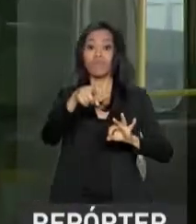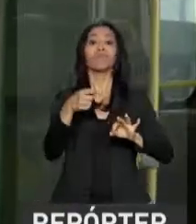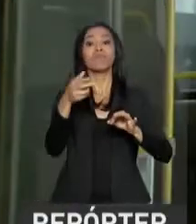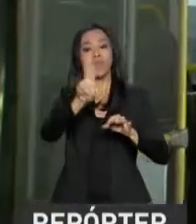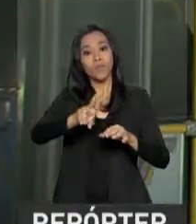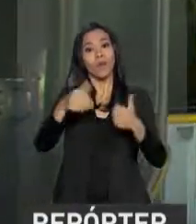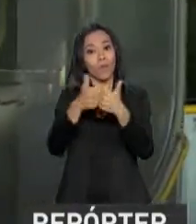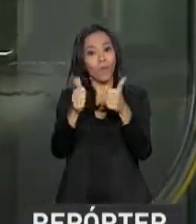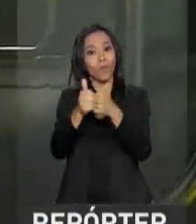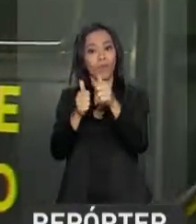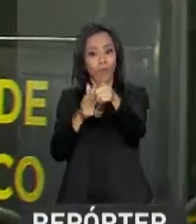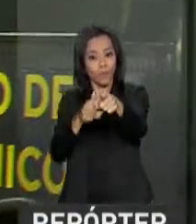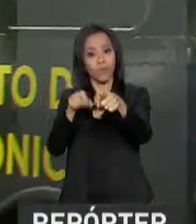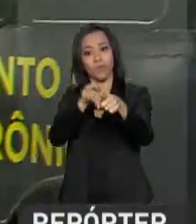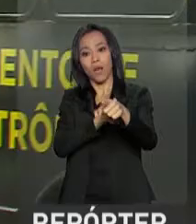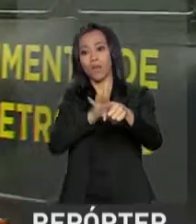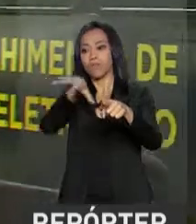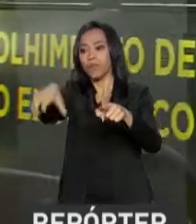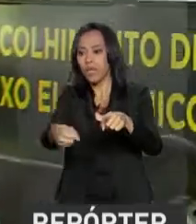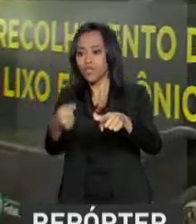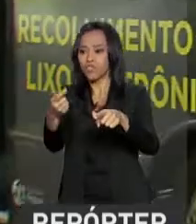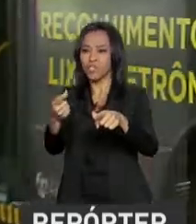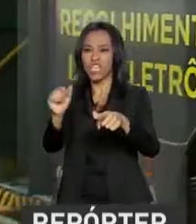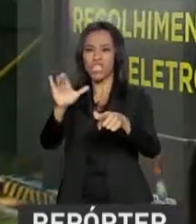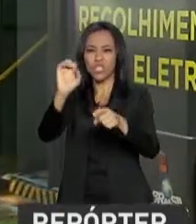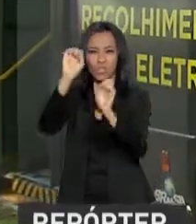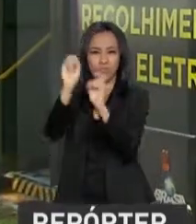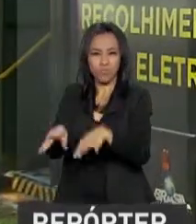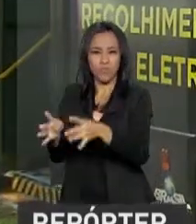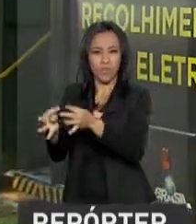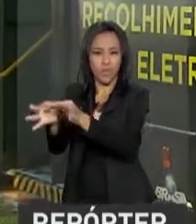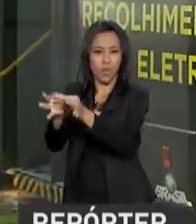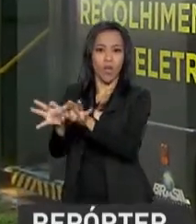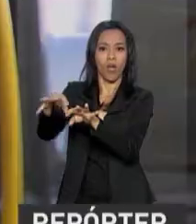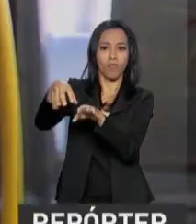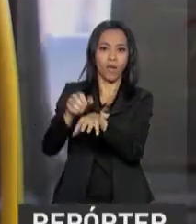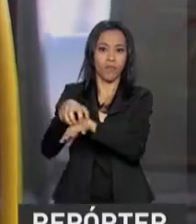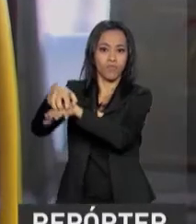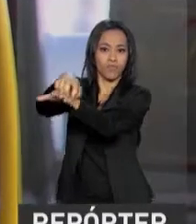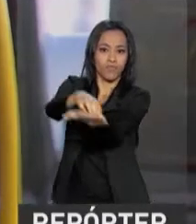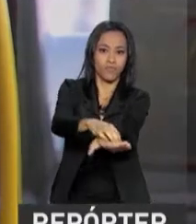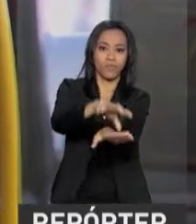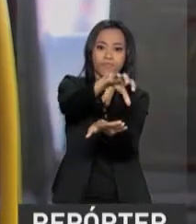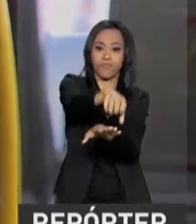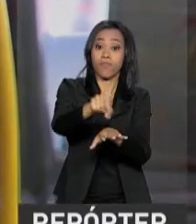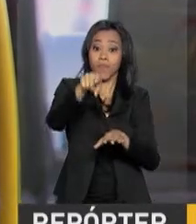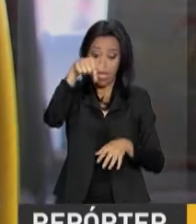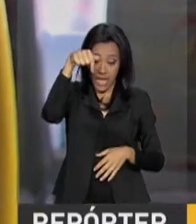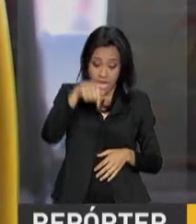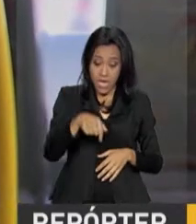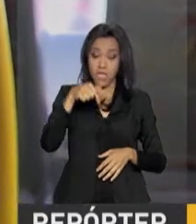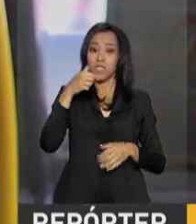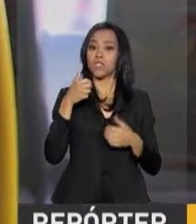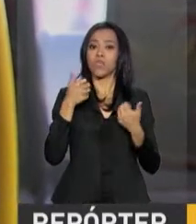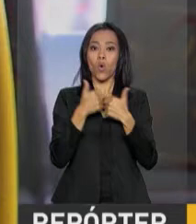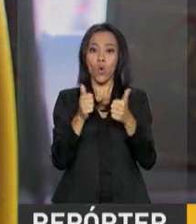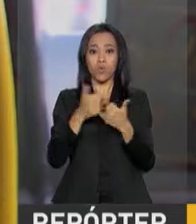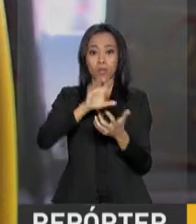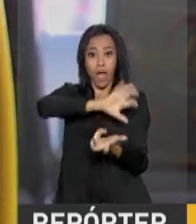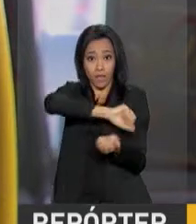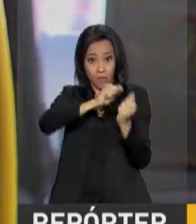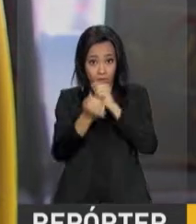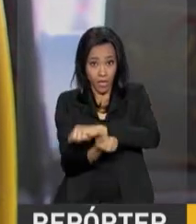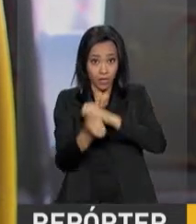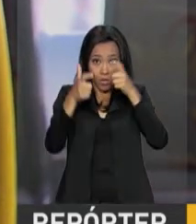esse descarte e aumentar o volume de material recolhido esse ônibus adaptado vai funcionar como um centro